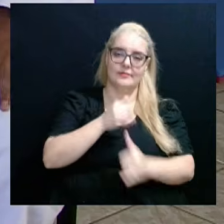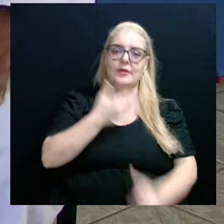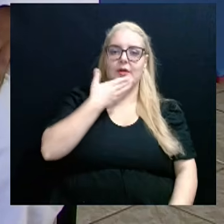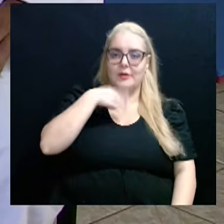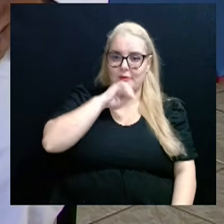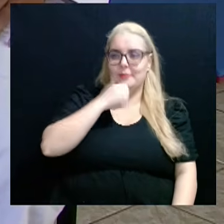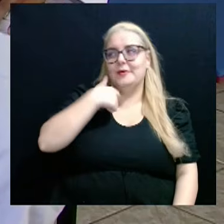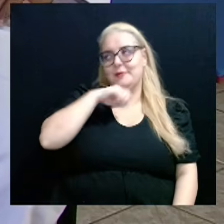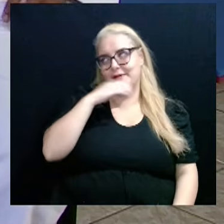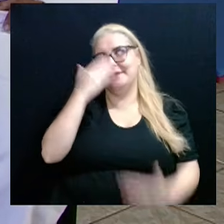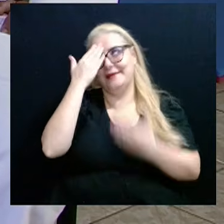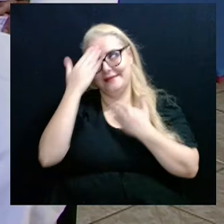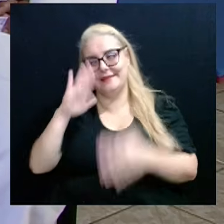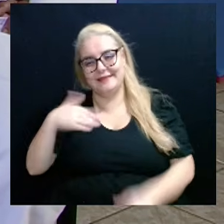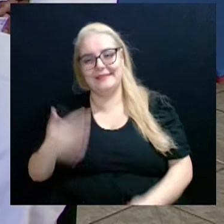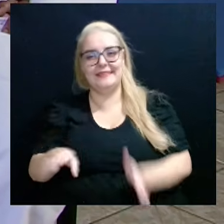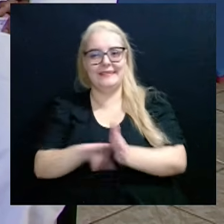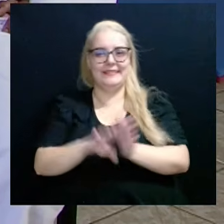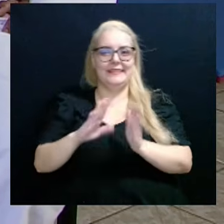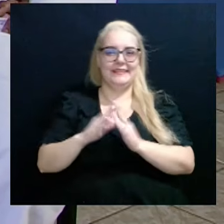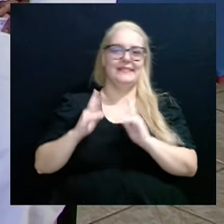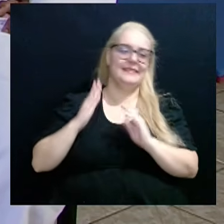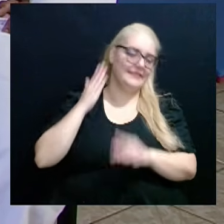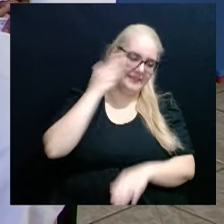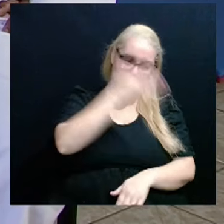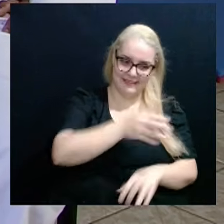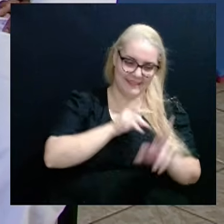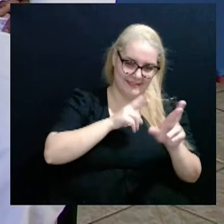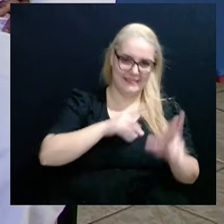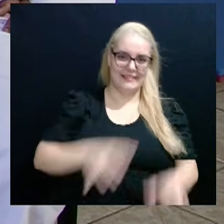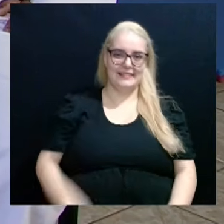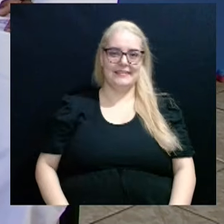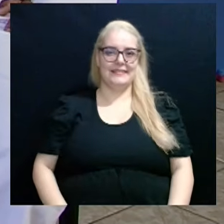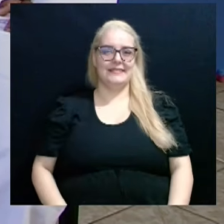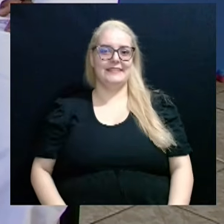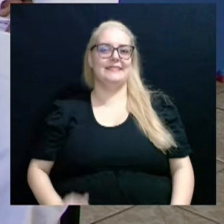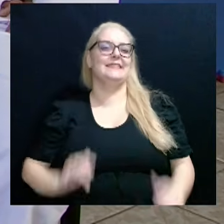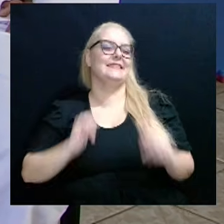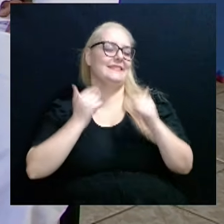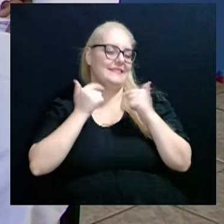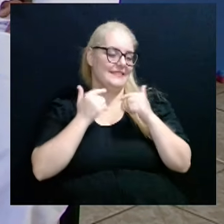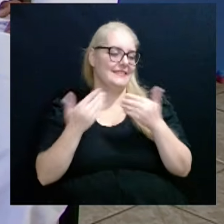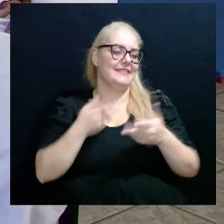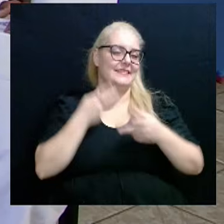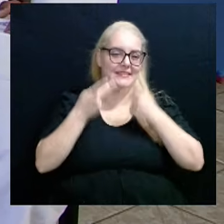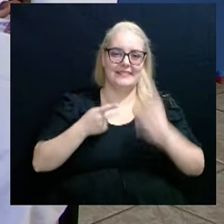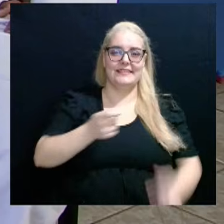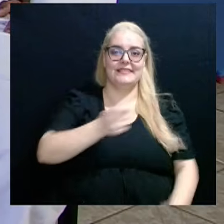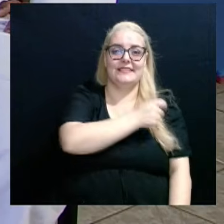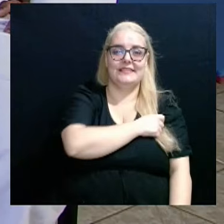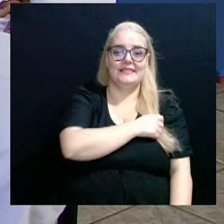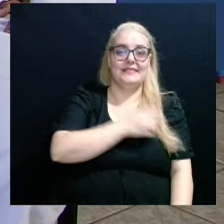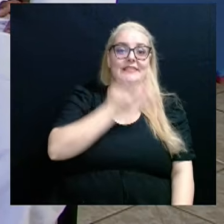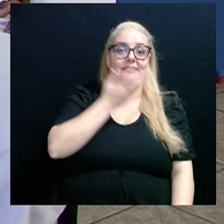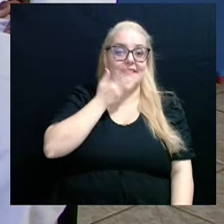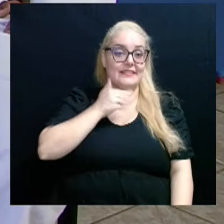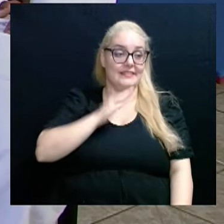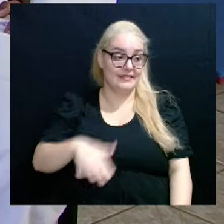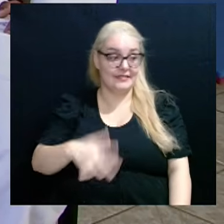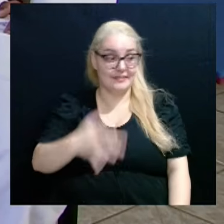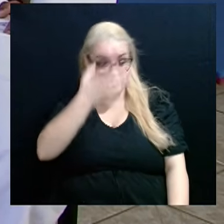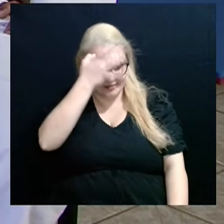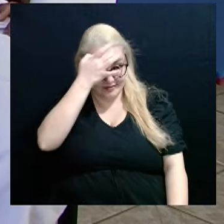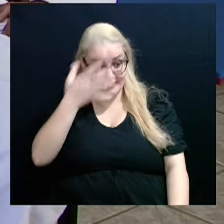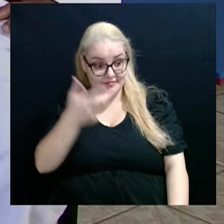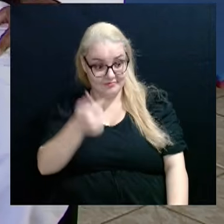vai direto dormir. Agora aqui, falando um pouquinho dos alunos, a gente tem pequenos talentos, né? E até já atletas premiados, né? Conta um